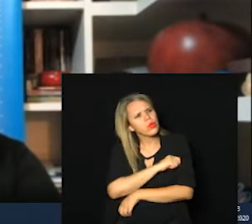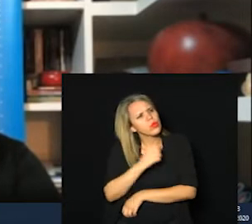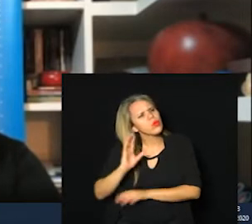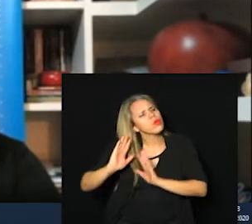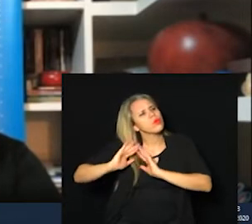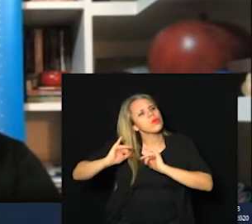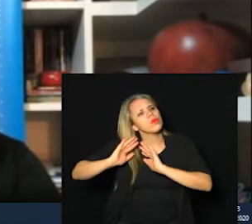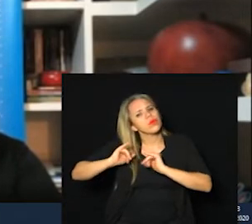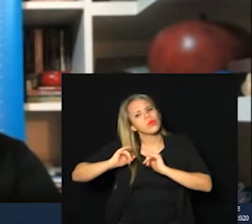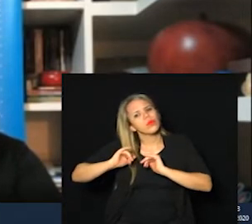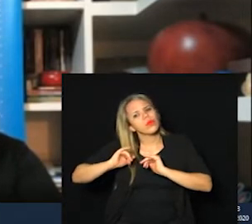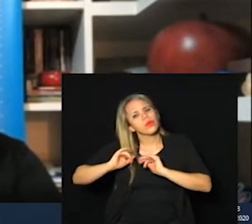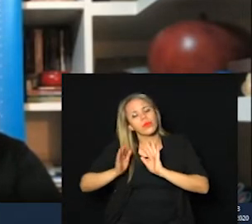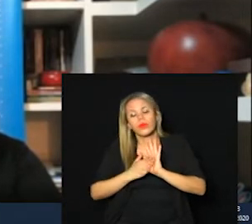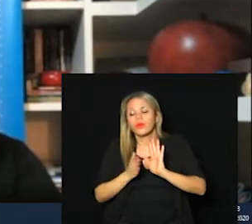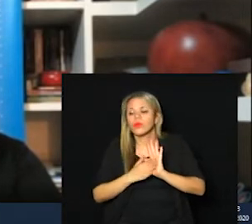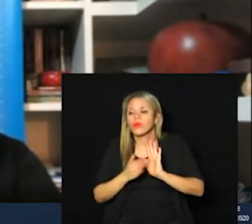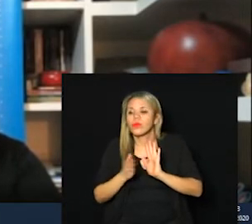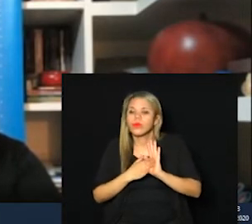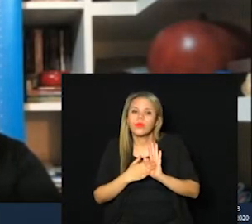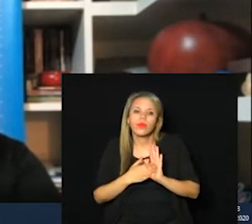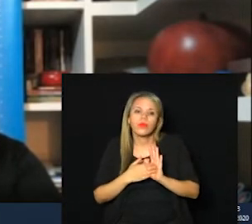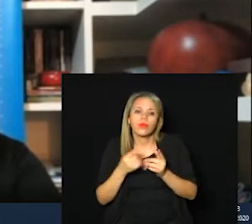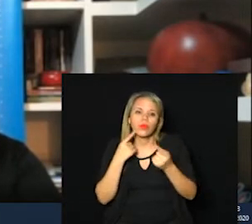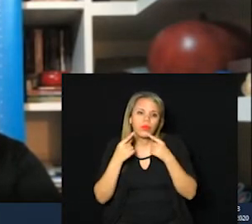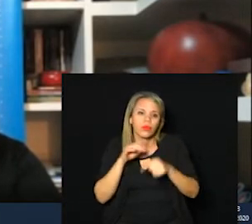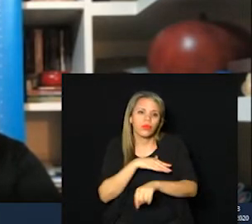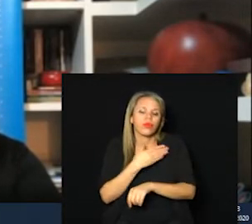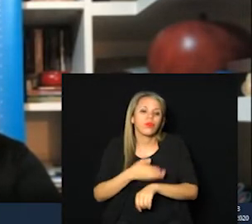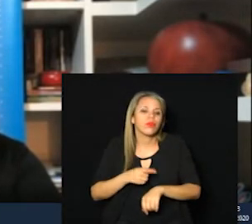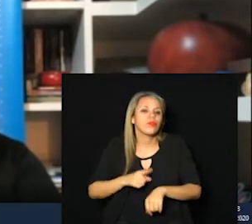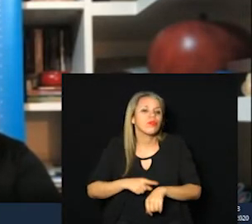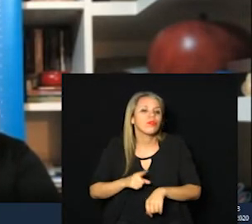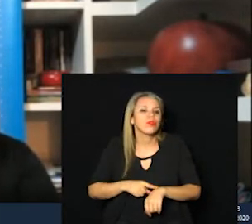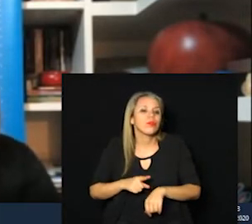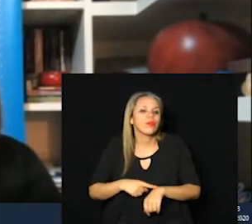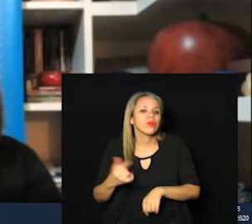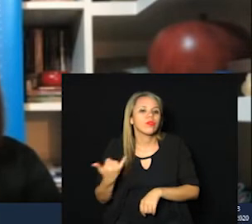né? Propondo de amar o tempo inteiro. Ela me disse,